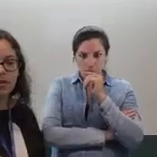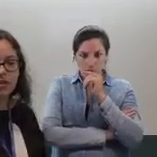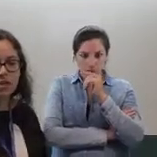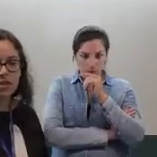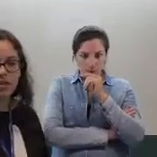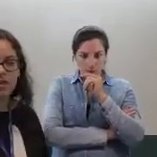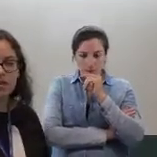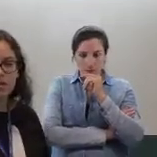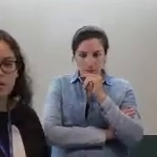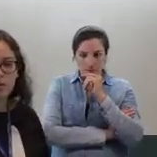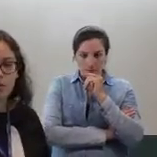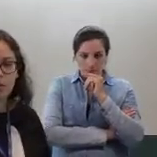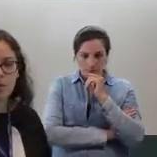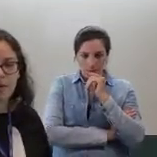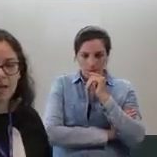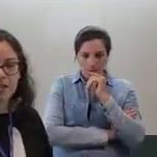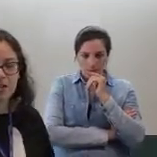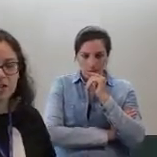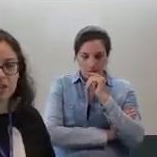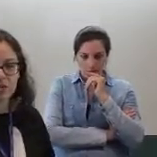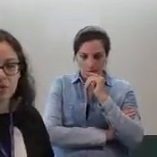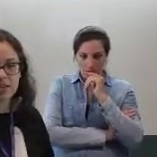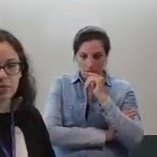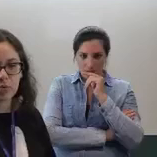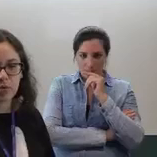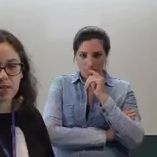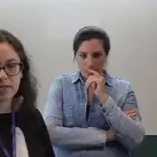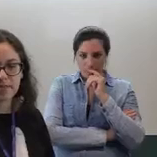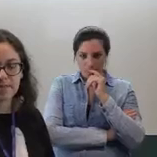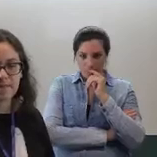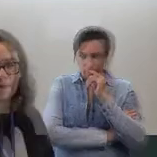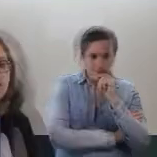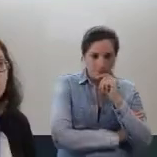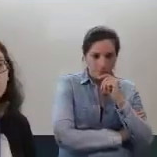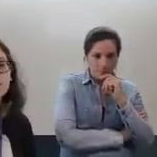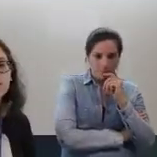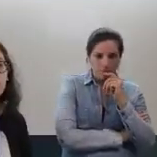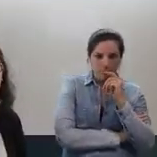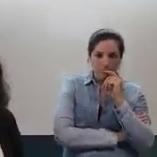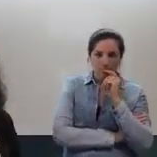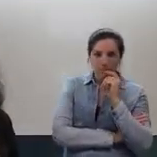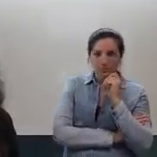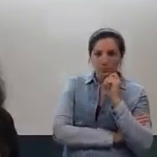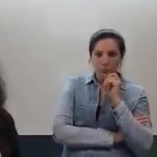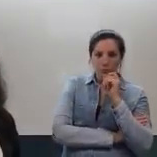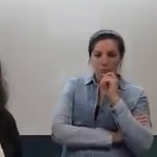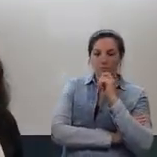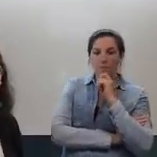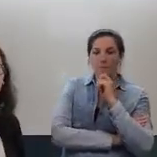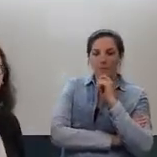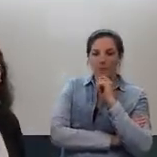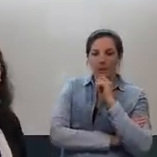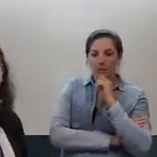dar uma olhadinha aqui. Com mais de 2 autores. Quando são mais de 3